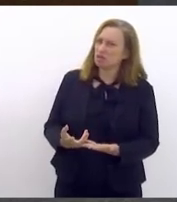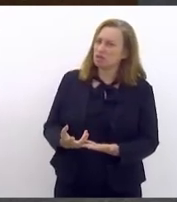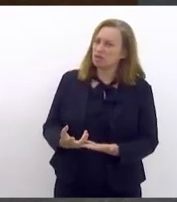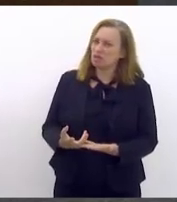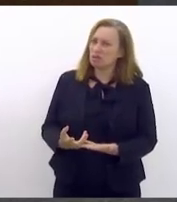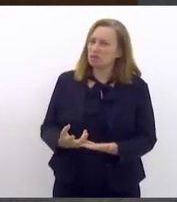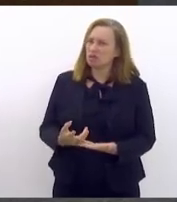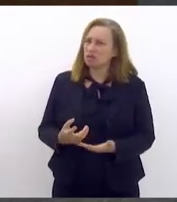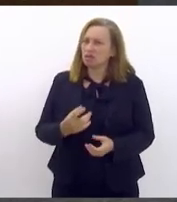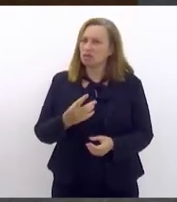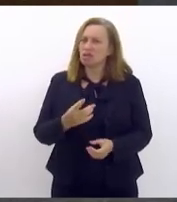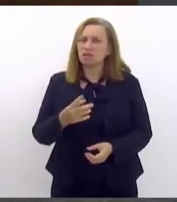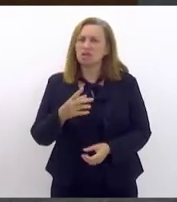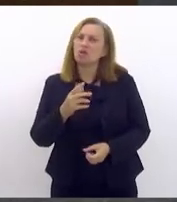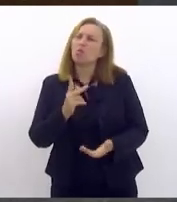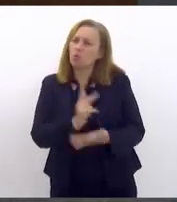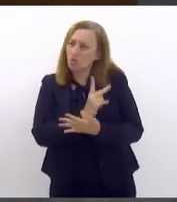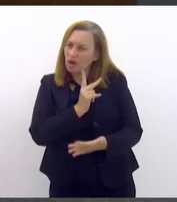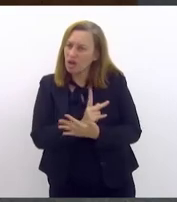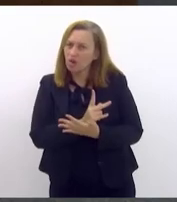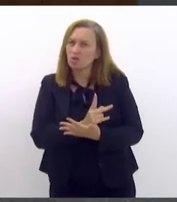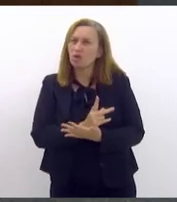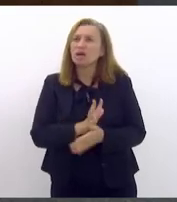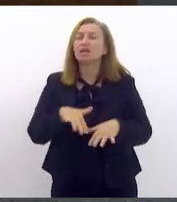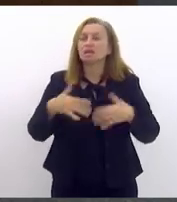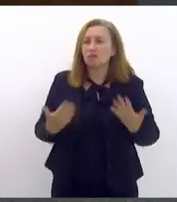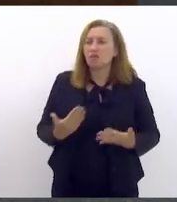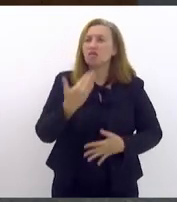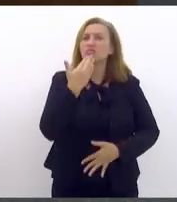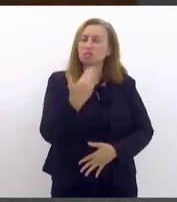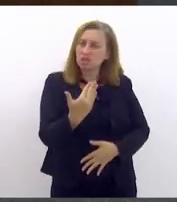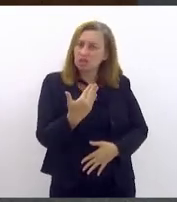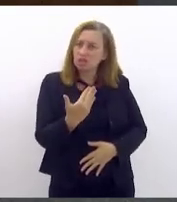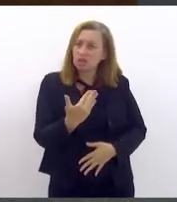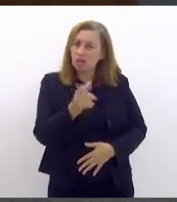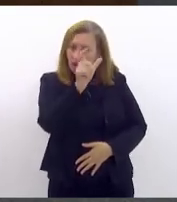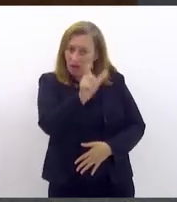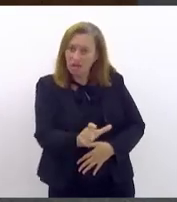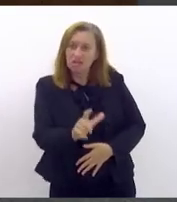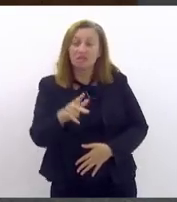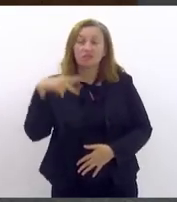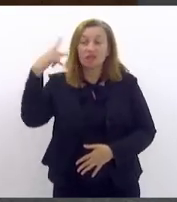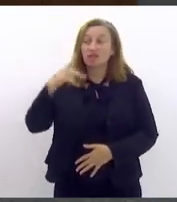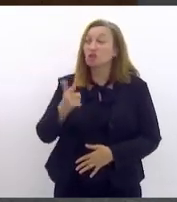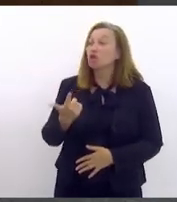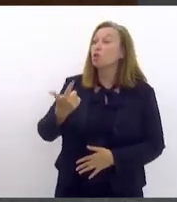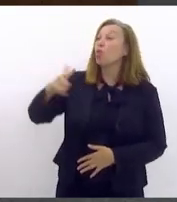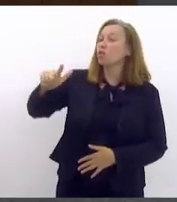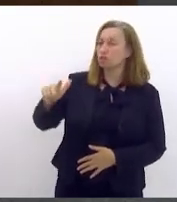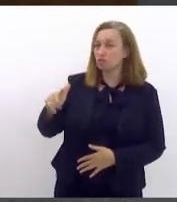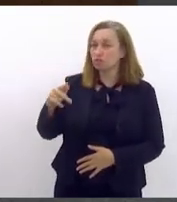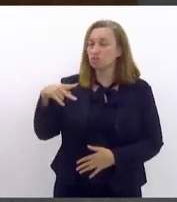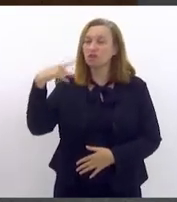no sentido real da palavra. E aí eu faço um apelo a esta vereadora e a tantos outros que,